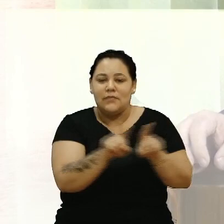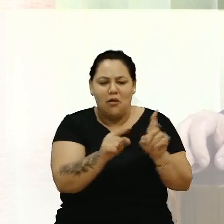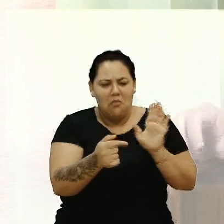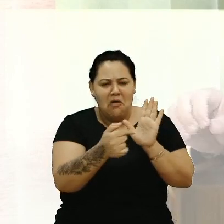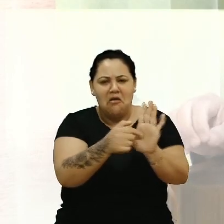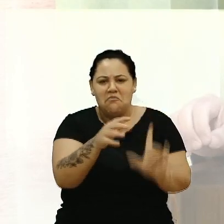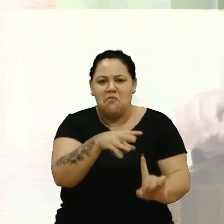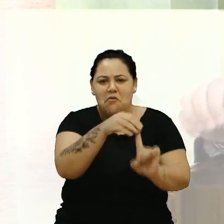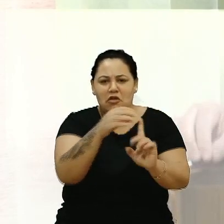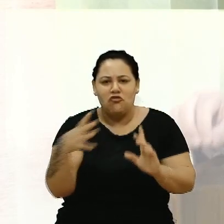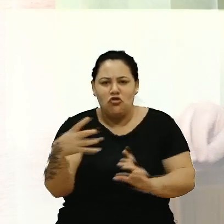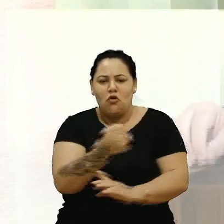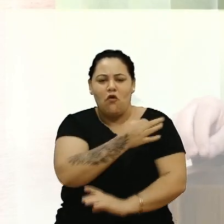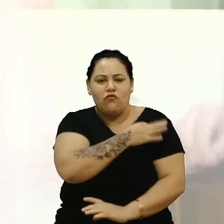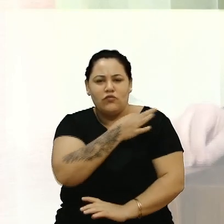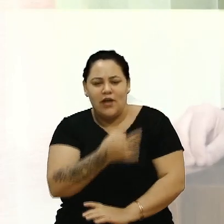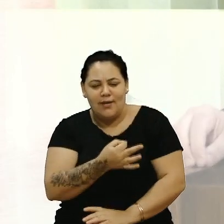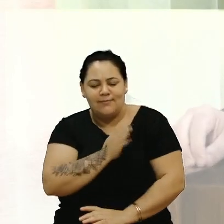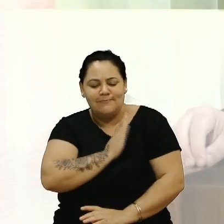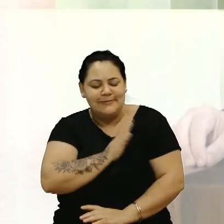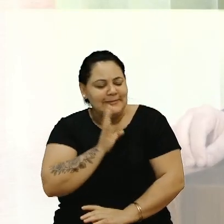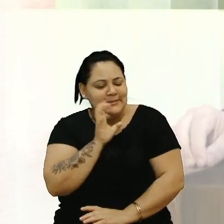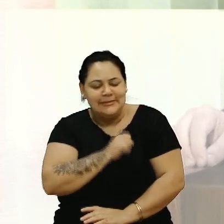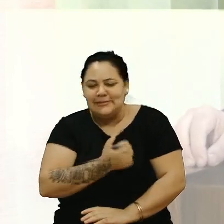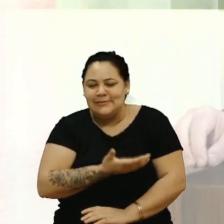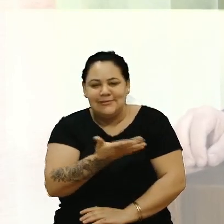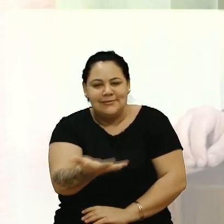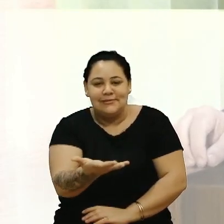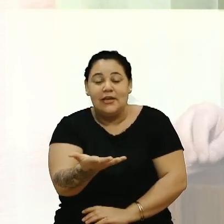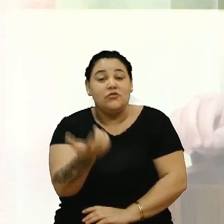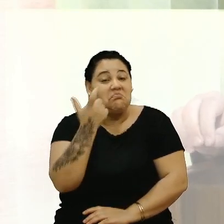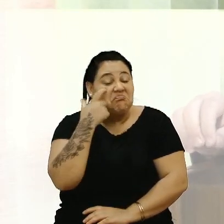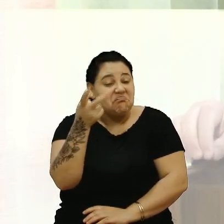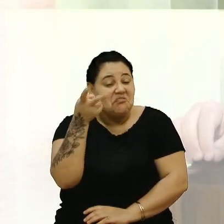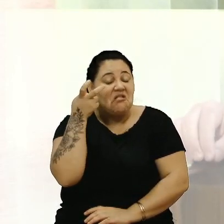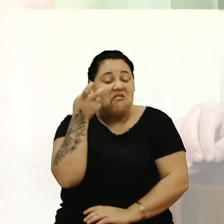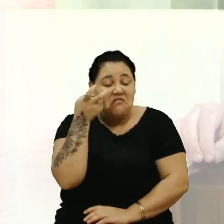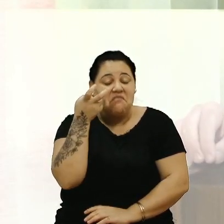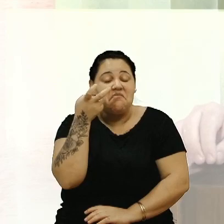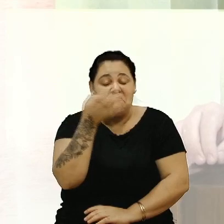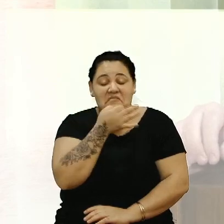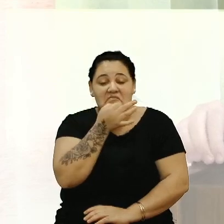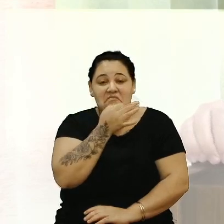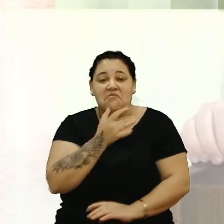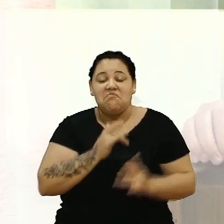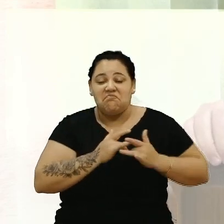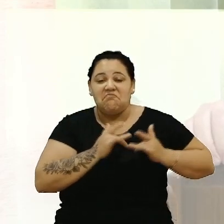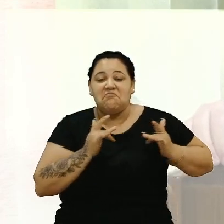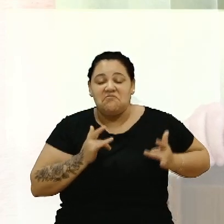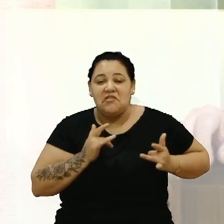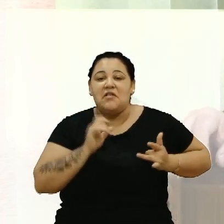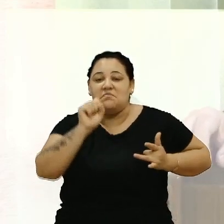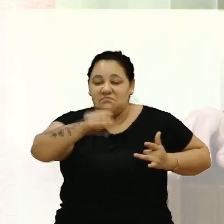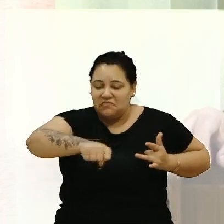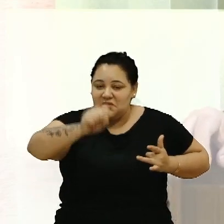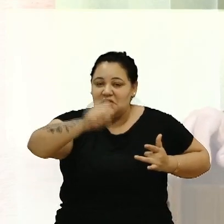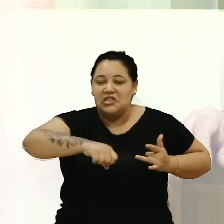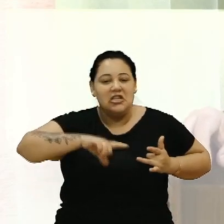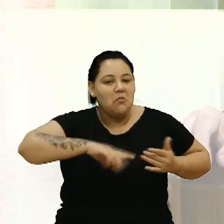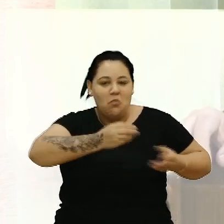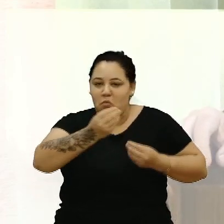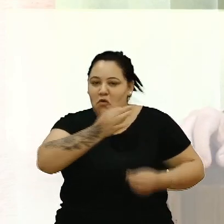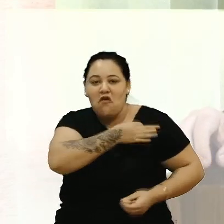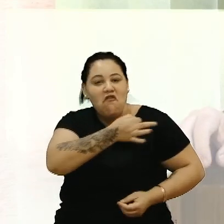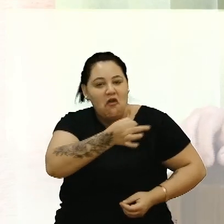que, com muito amor no coração, a gente pôde ver que Caxias do Sul é uma cidade realmente solidária, né, com muitos voluntários, né,